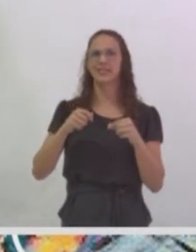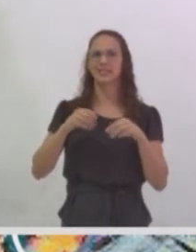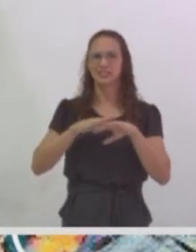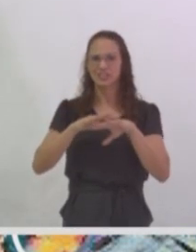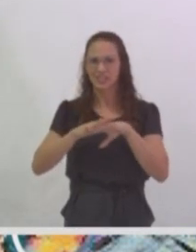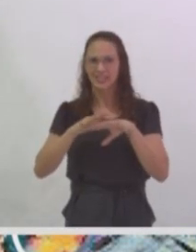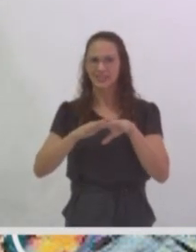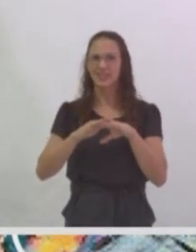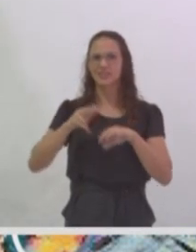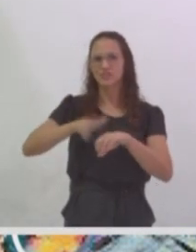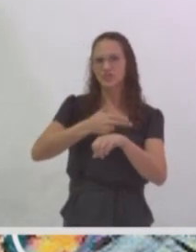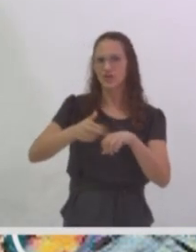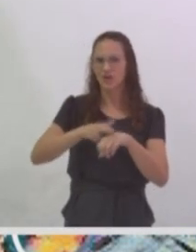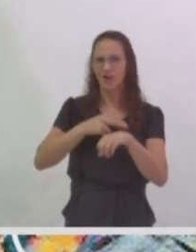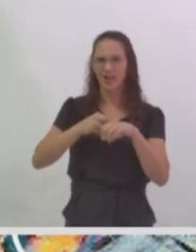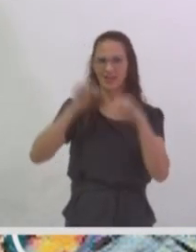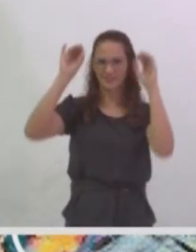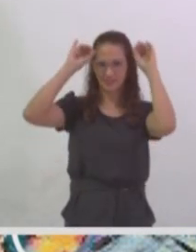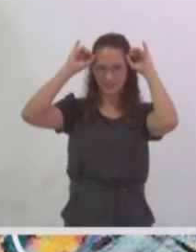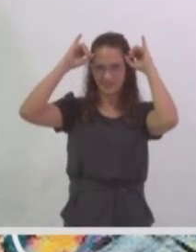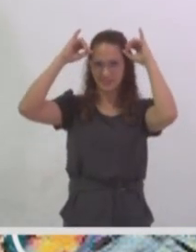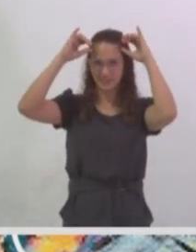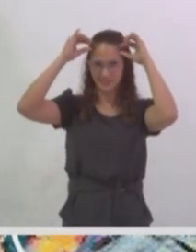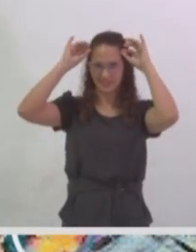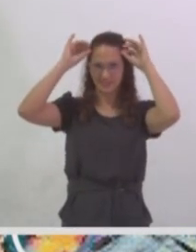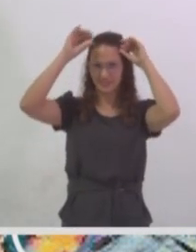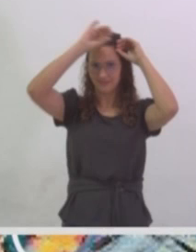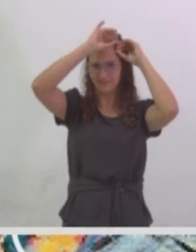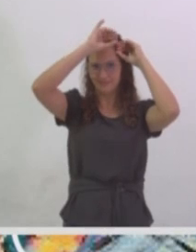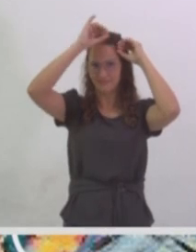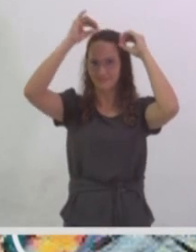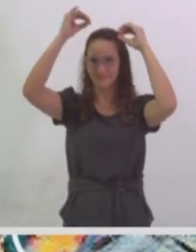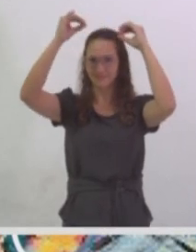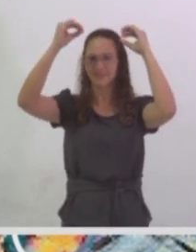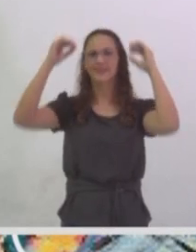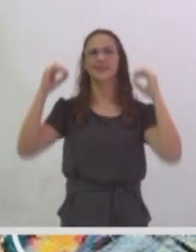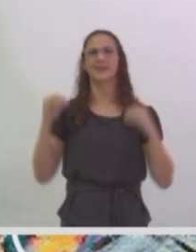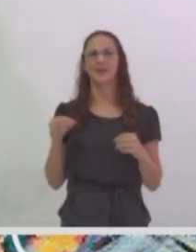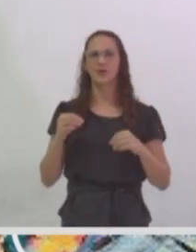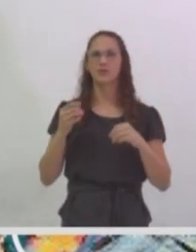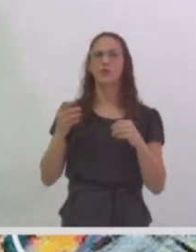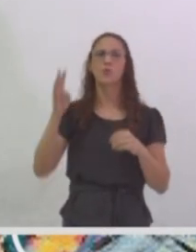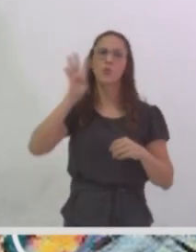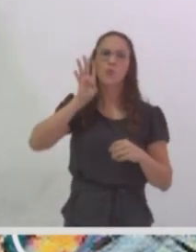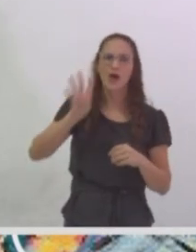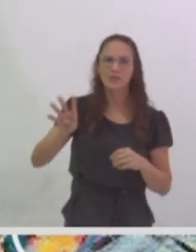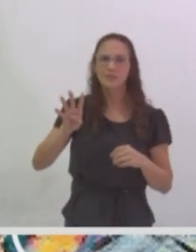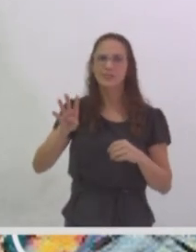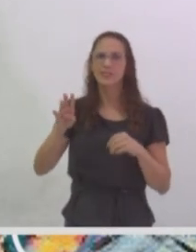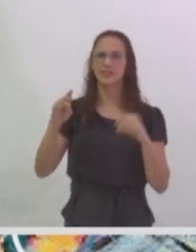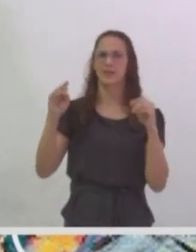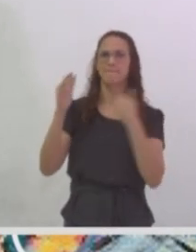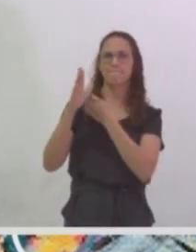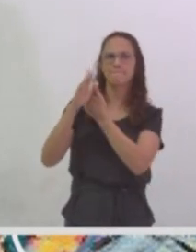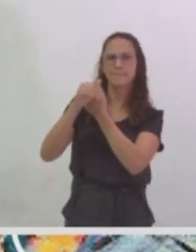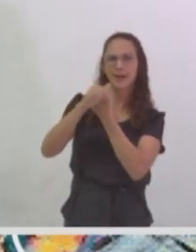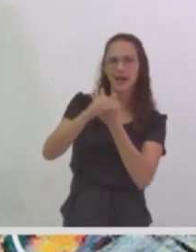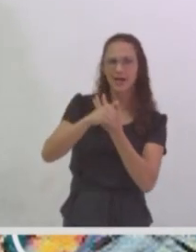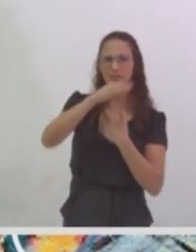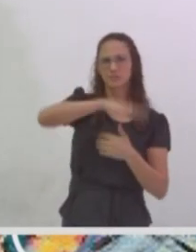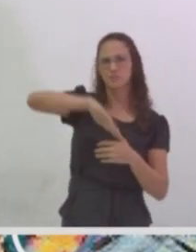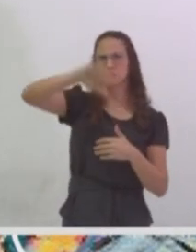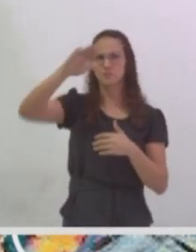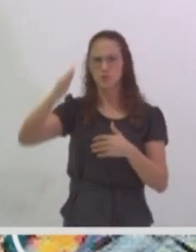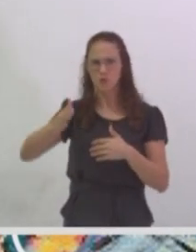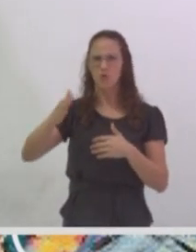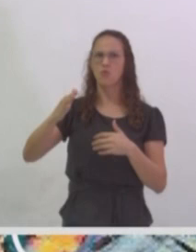dia, anotou pássaro, morro, murro, pêssego,